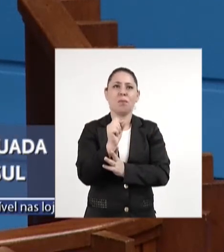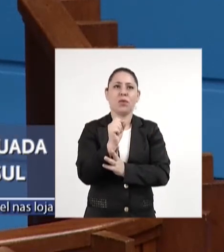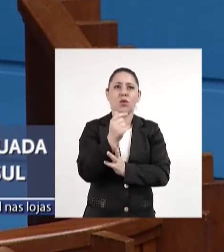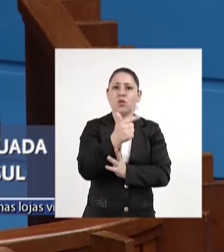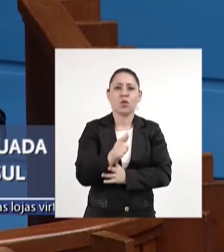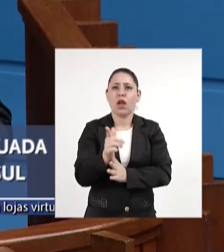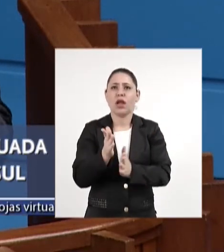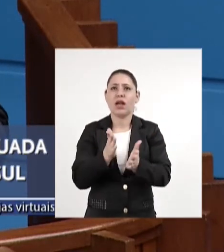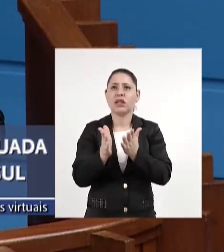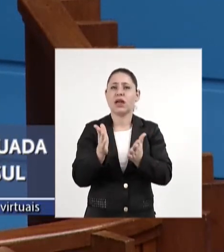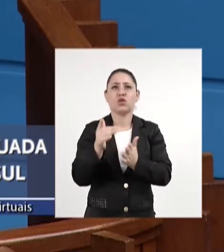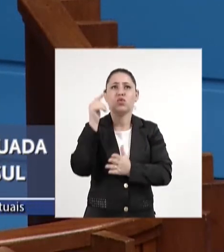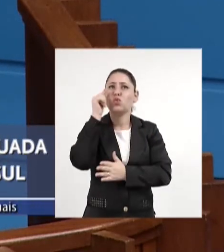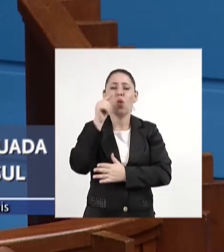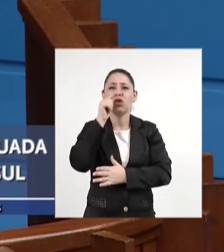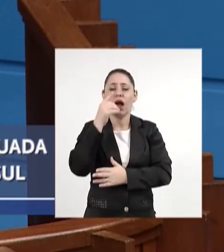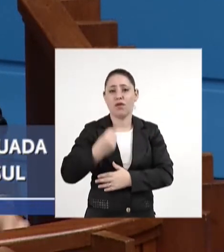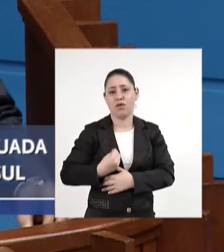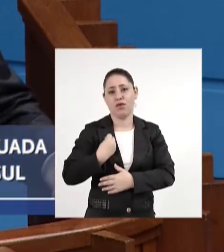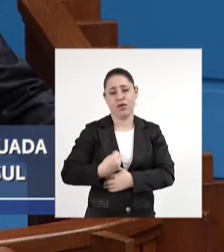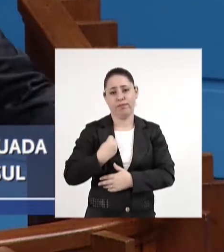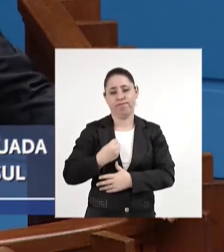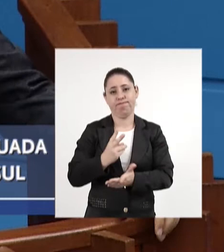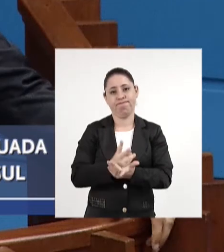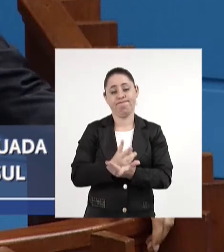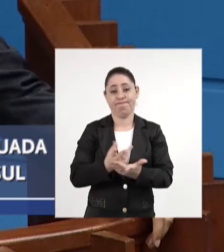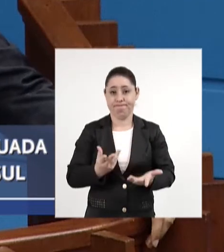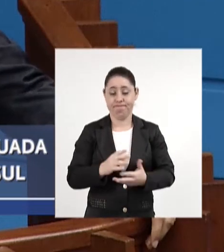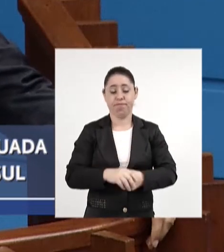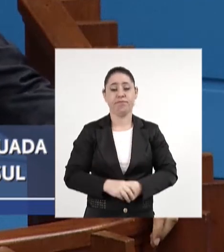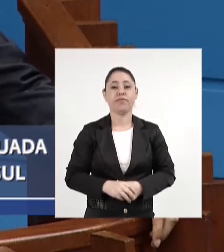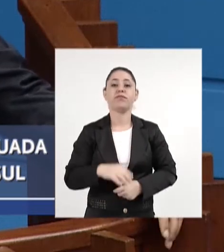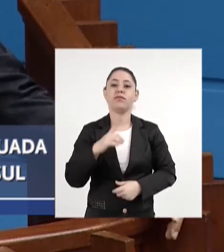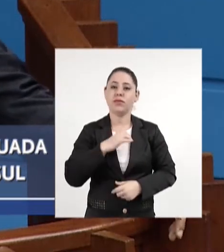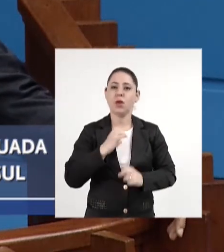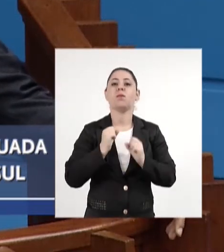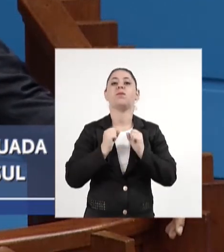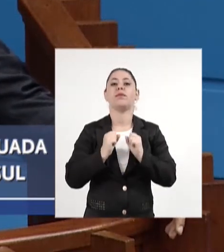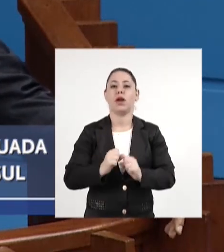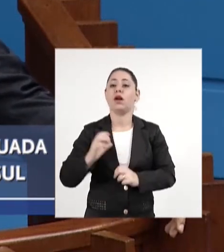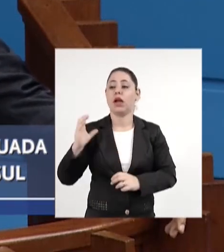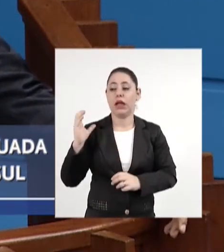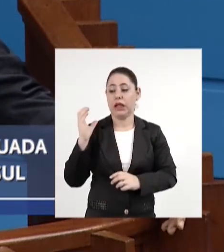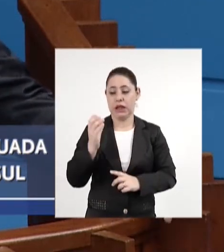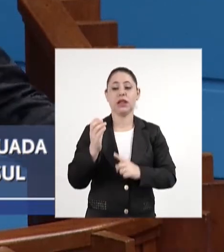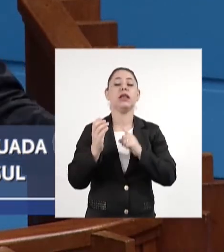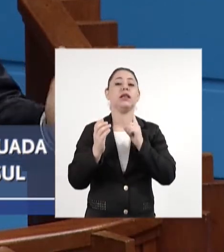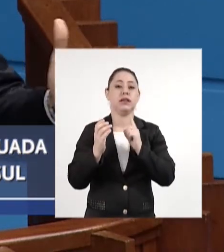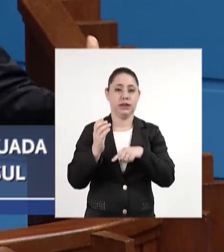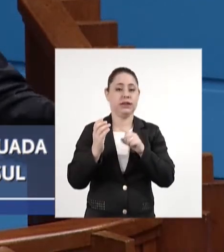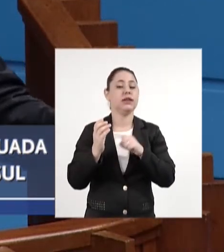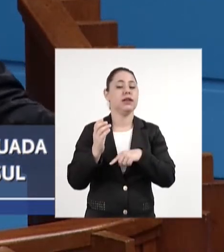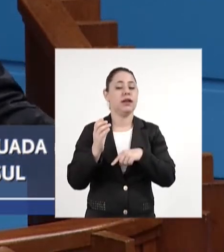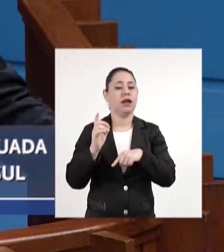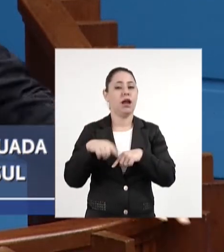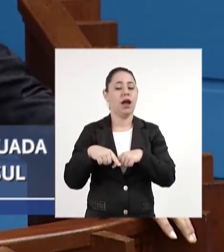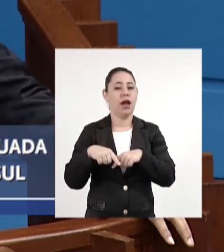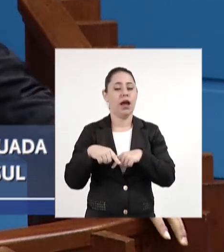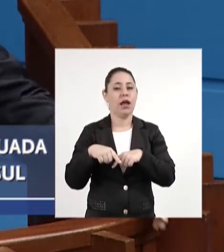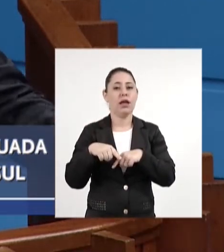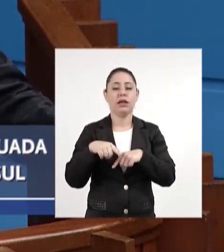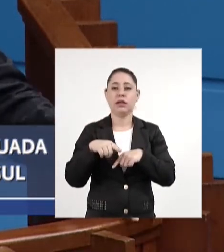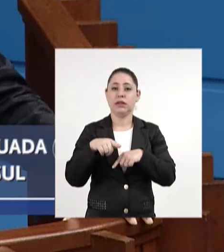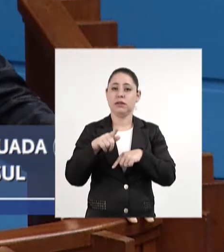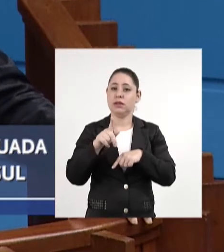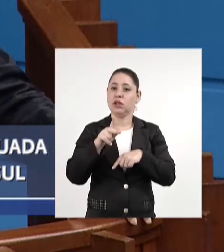própria subsistência, a sua própria sobrevivência. Então, nós temos aí a possibilidade de caracterização até essa omissão estatal